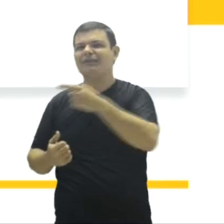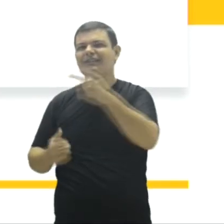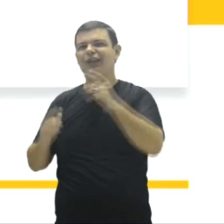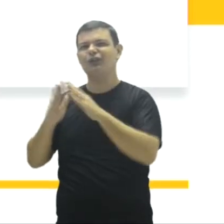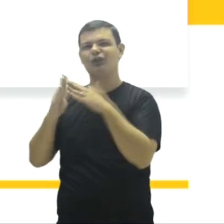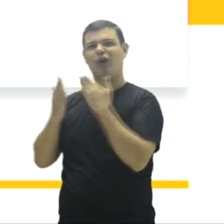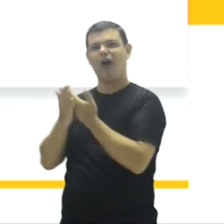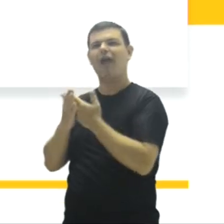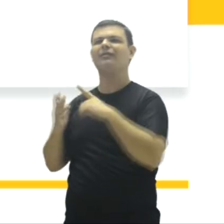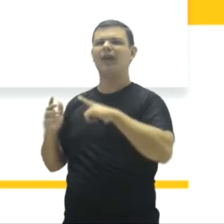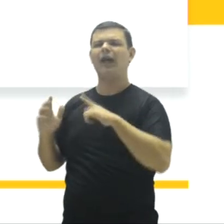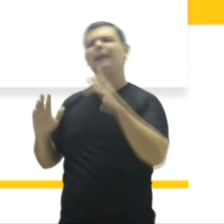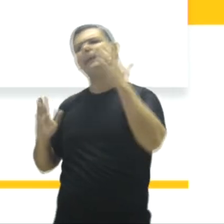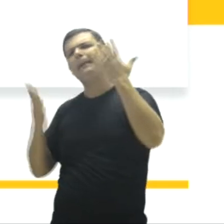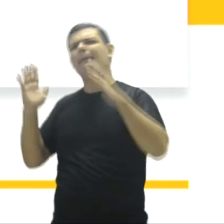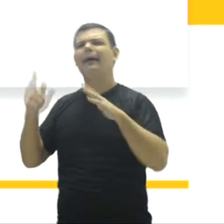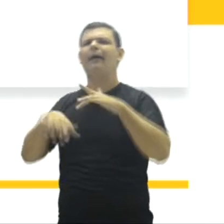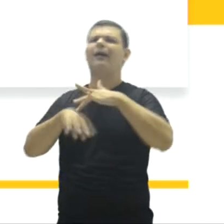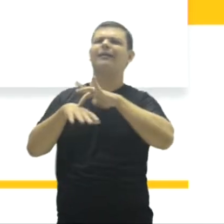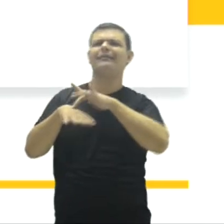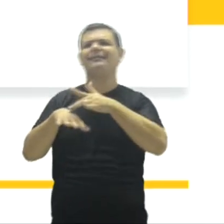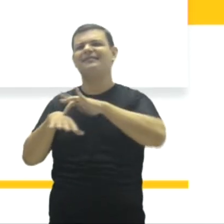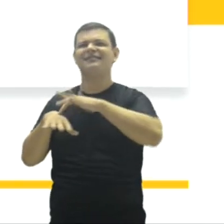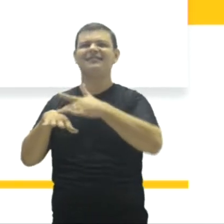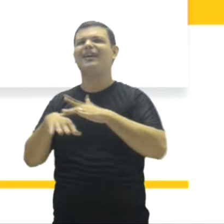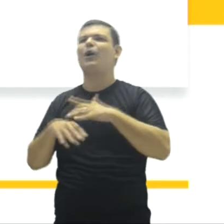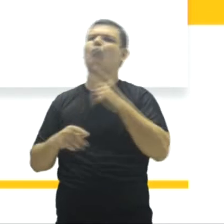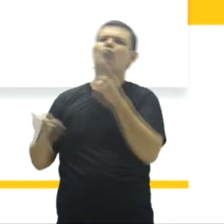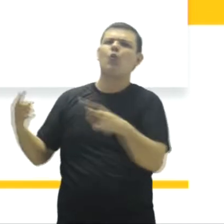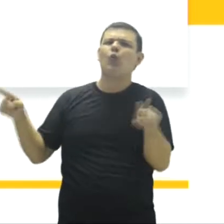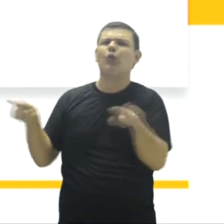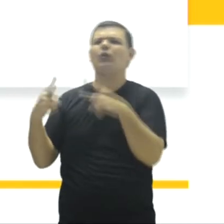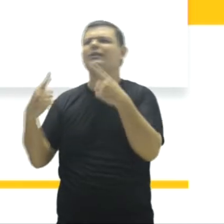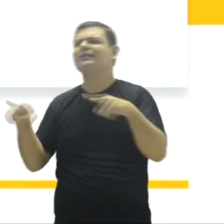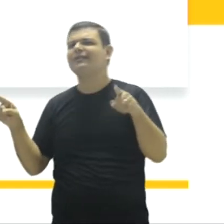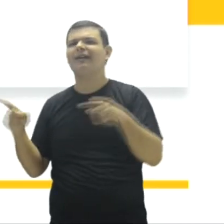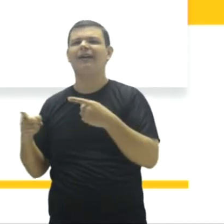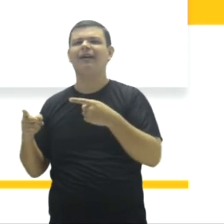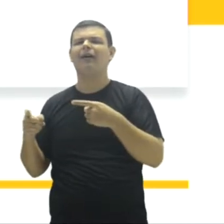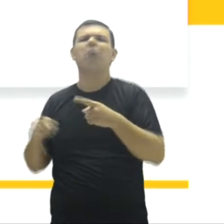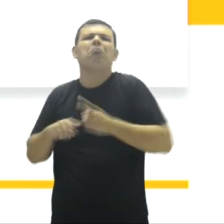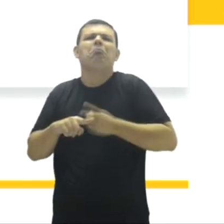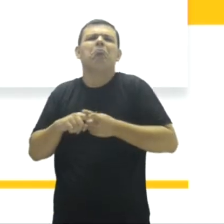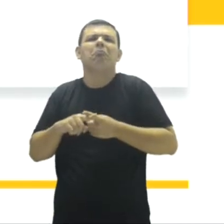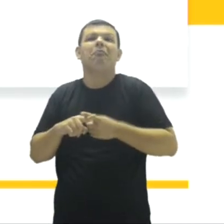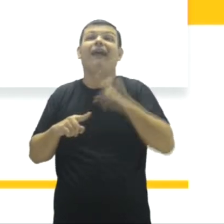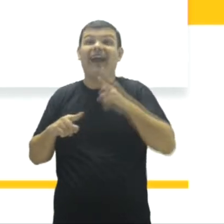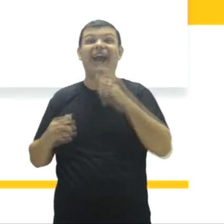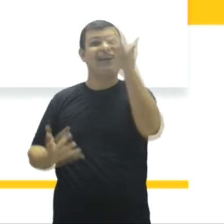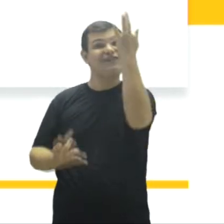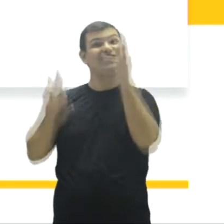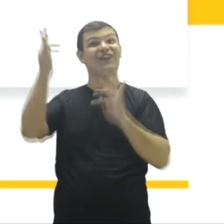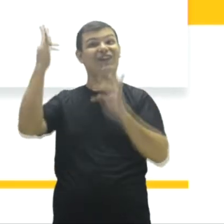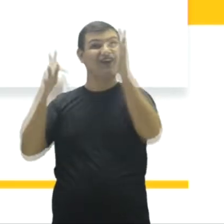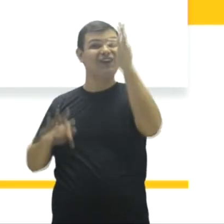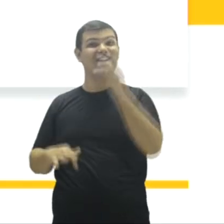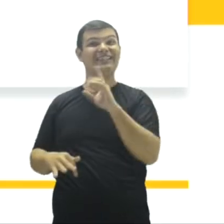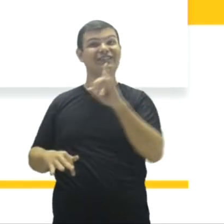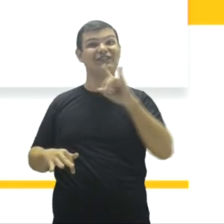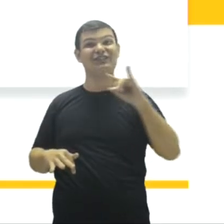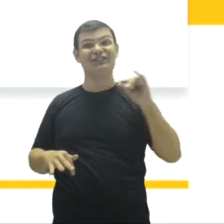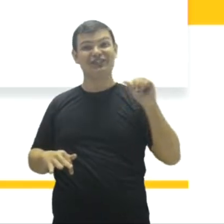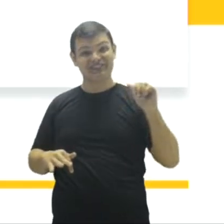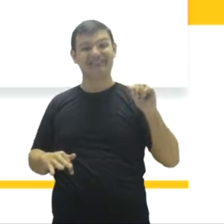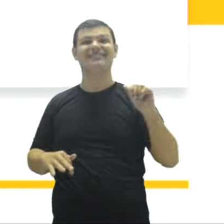com danças, com música, porque é o dia do folclore. Nós comemoramos a nossa